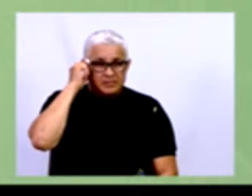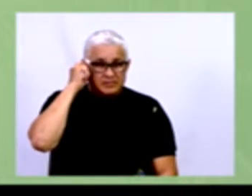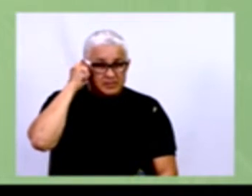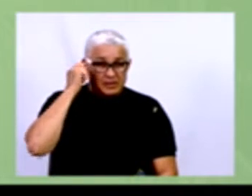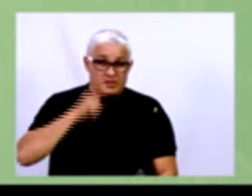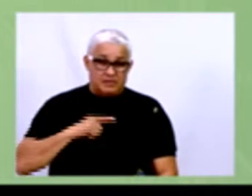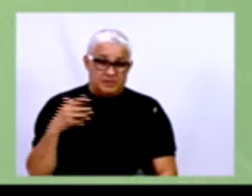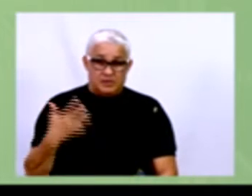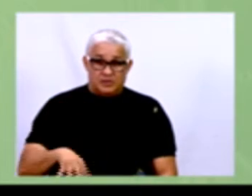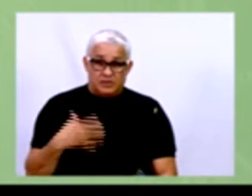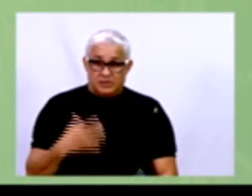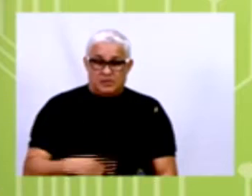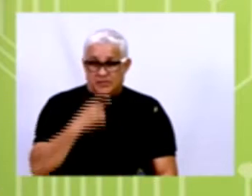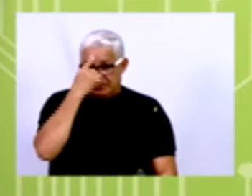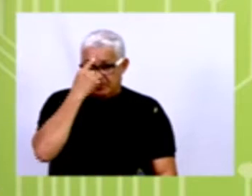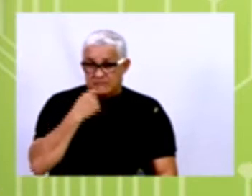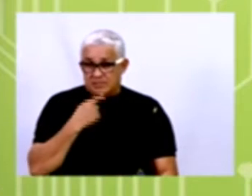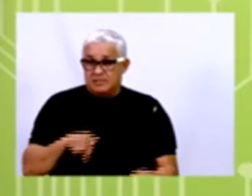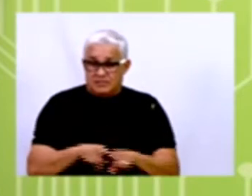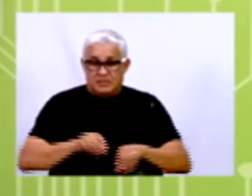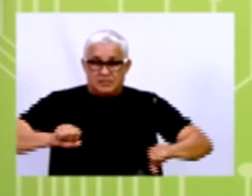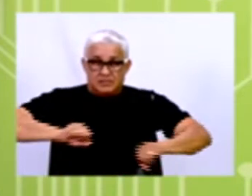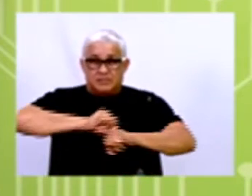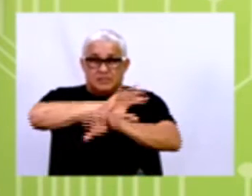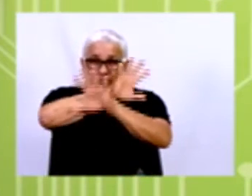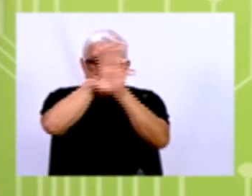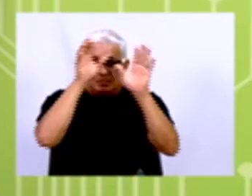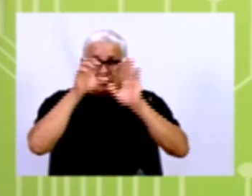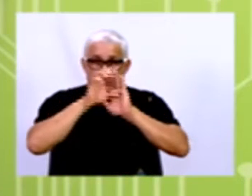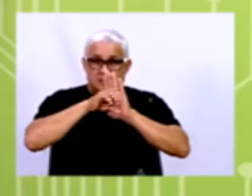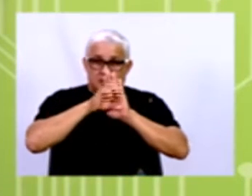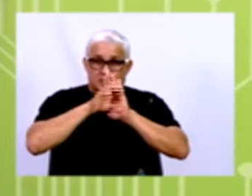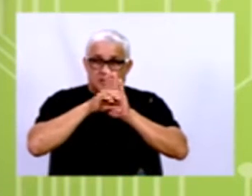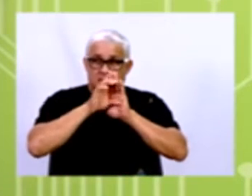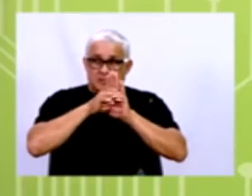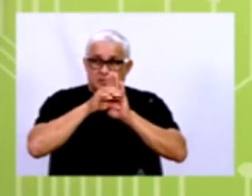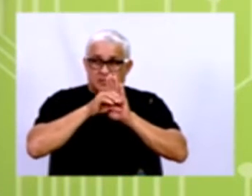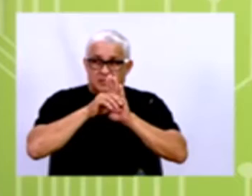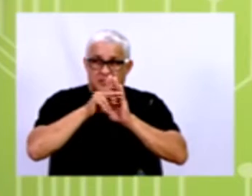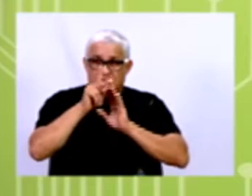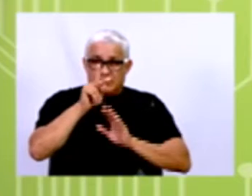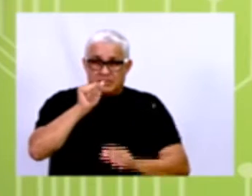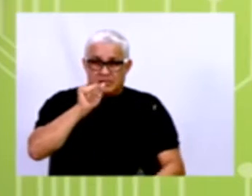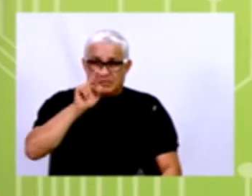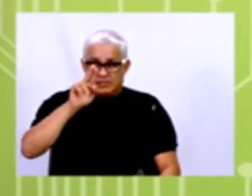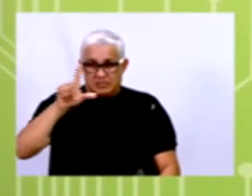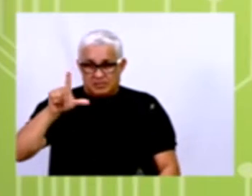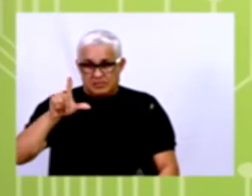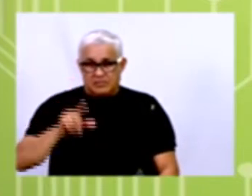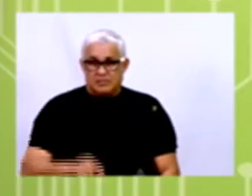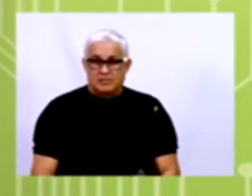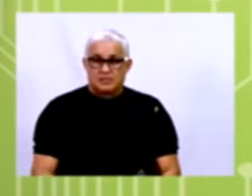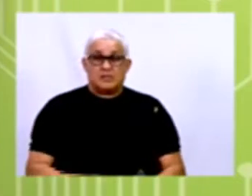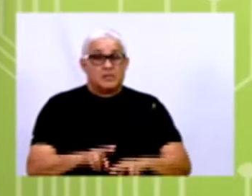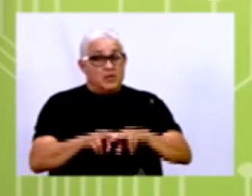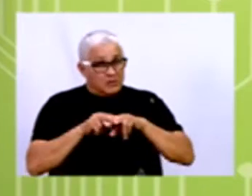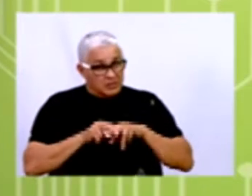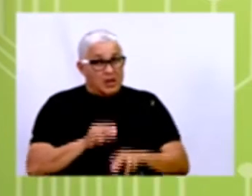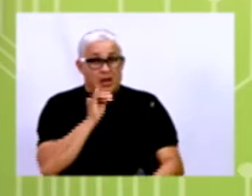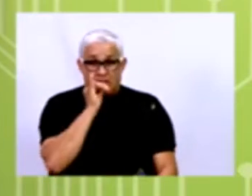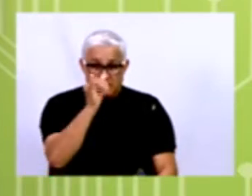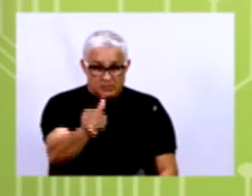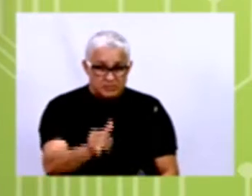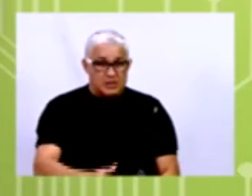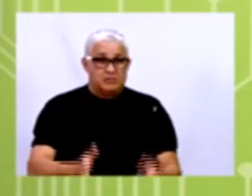bastante caracterizado e claro no conceito do Paul Samuelson. Por isso nós chamamos a atenção que esse é o conceito que você